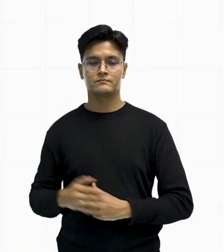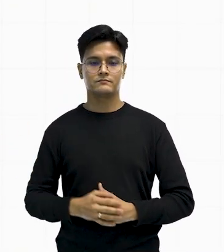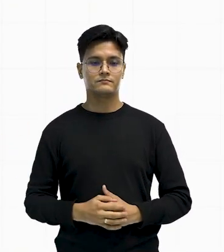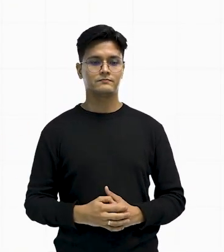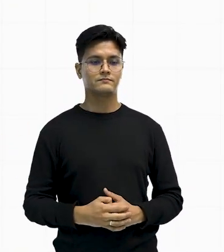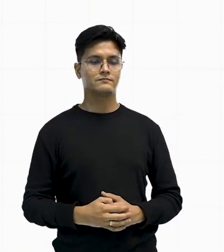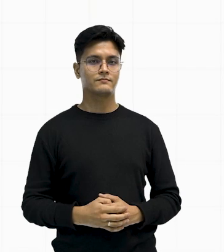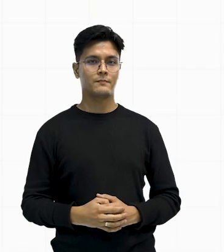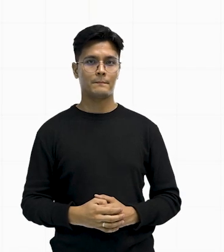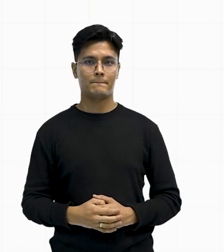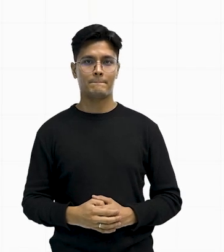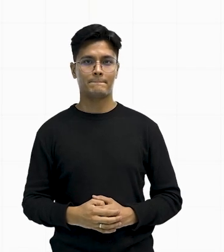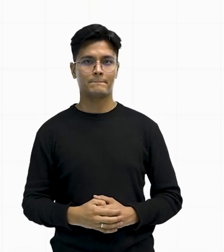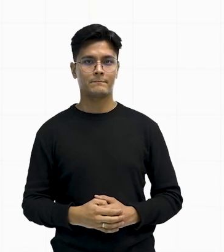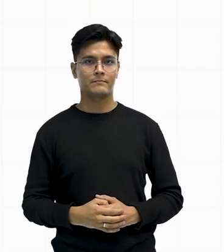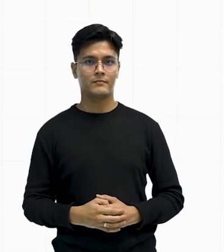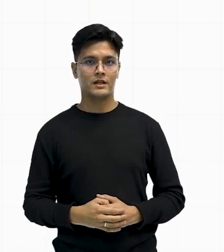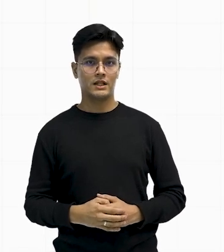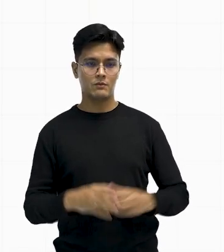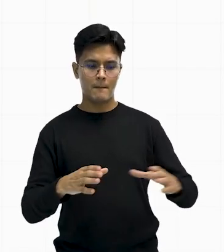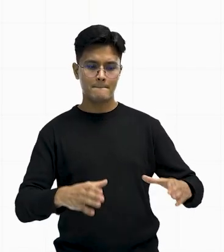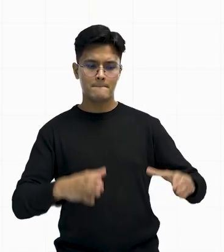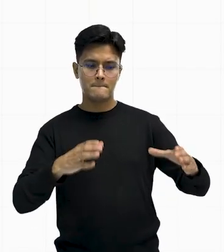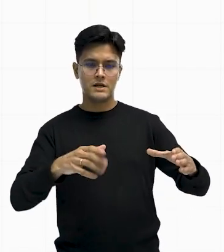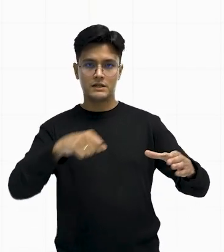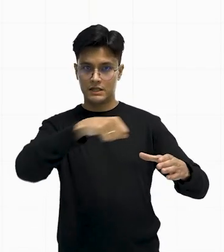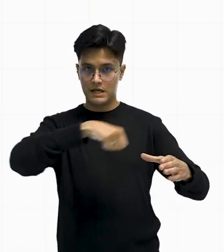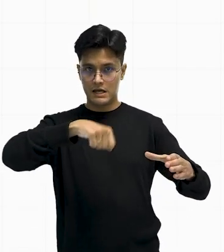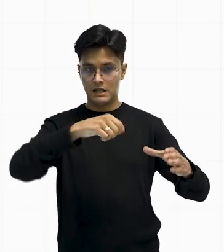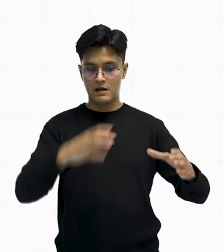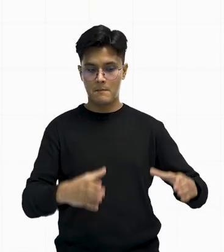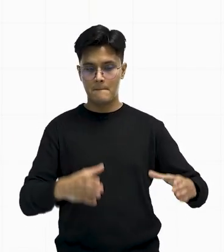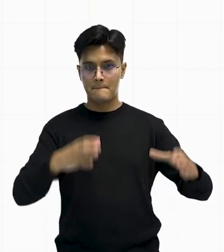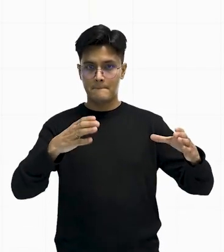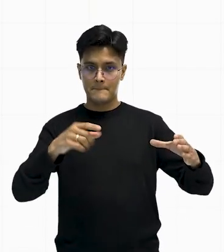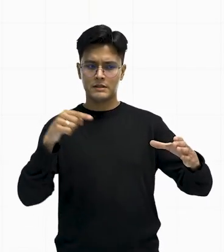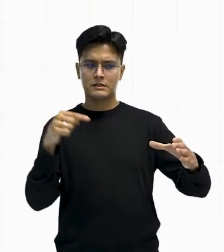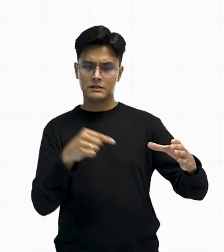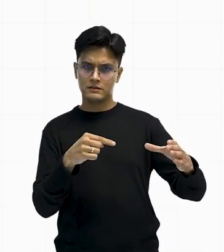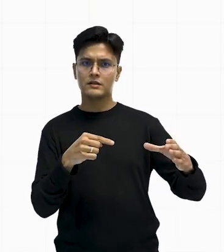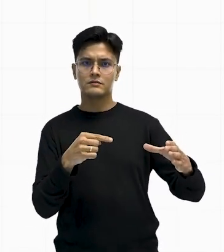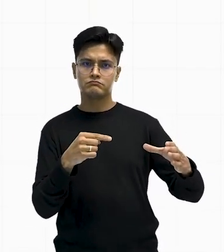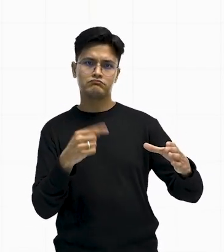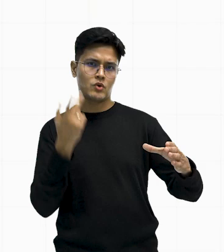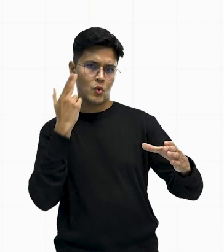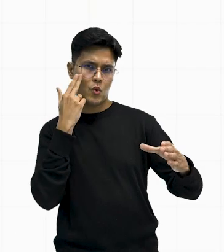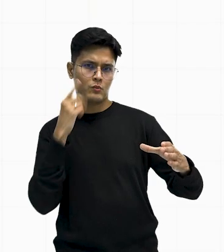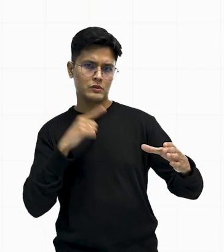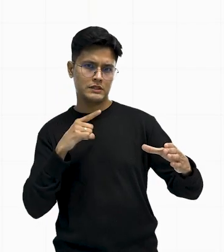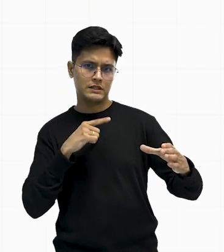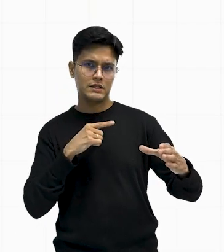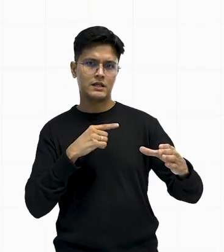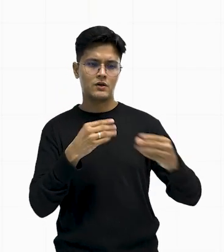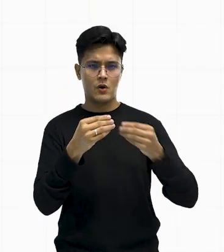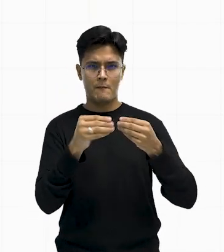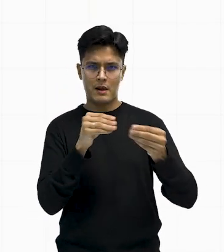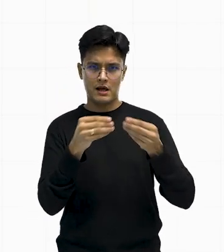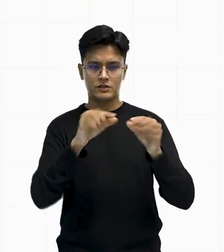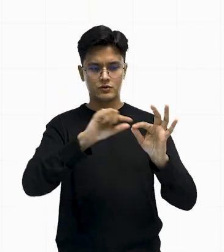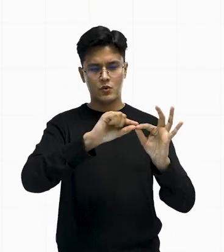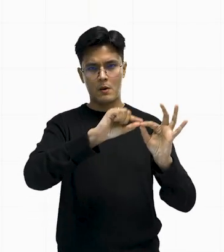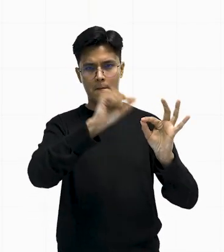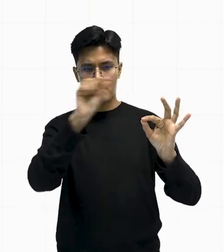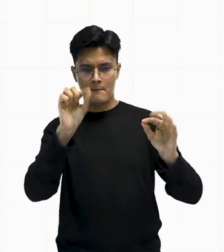Exemplo 3. Em panelas de pressão, é bastante comum que exista um elástico envolvendo a